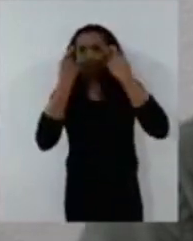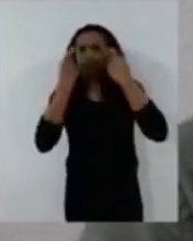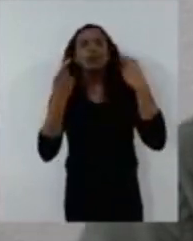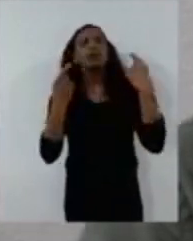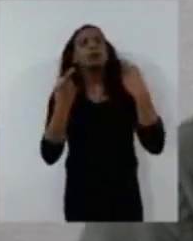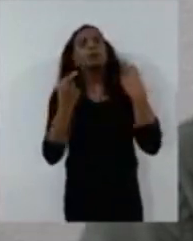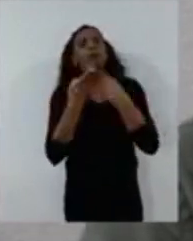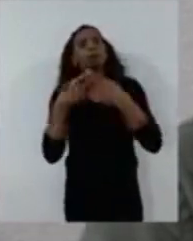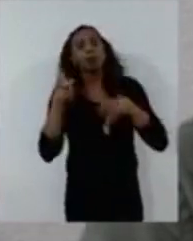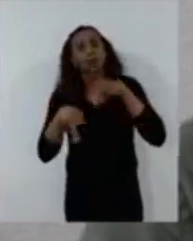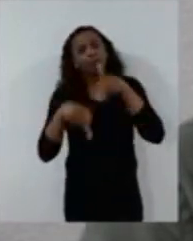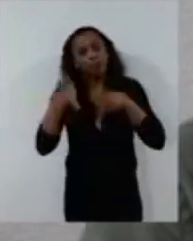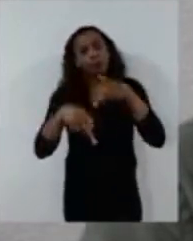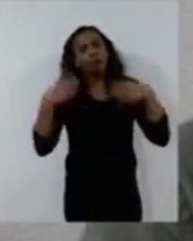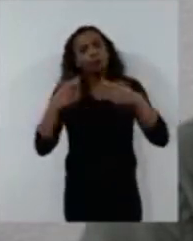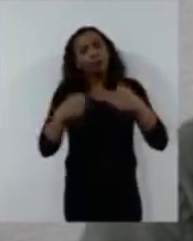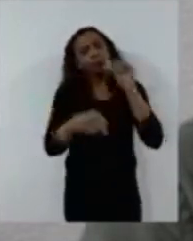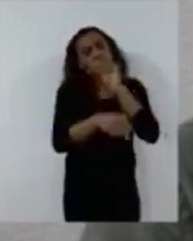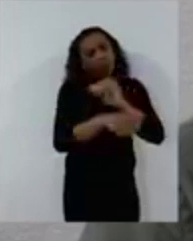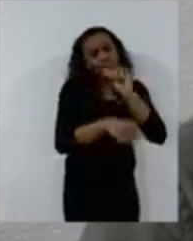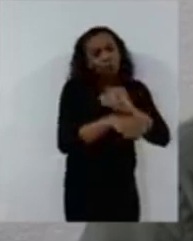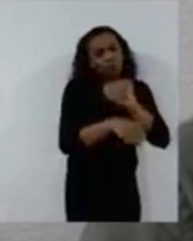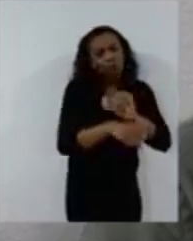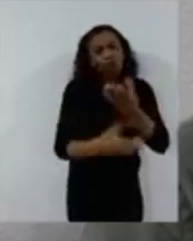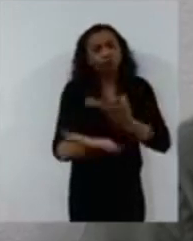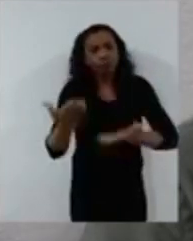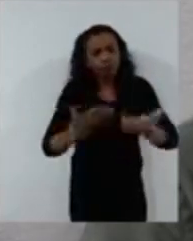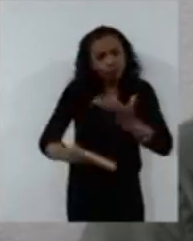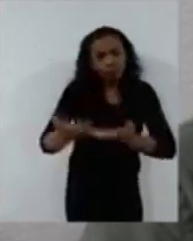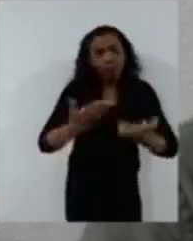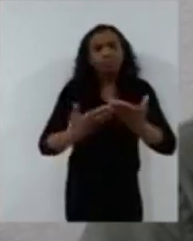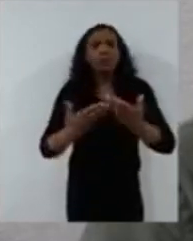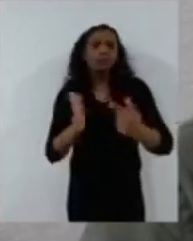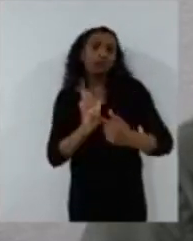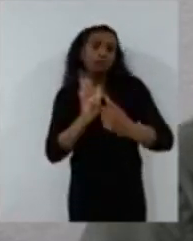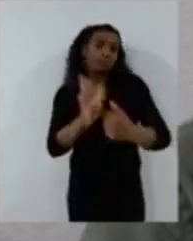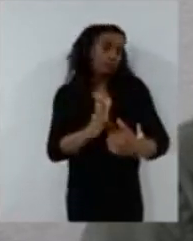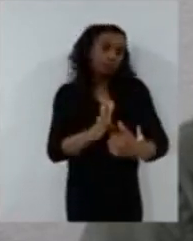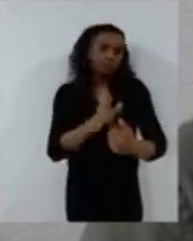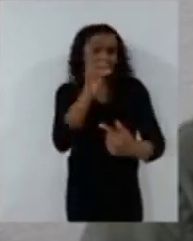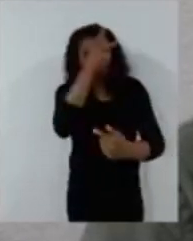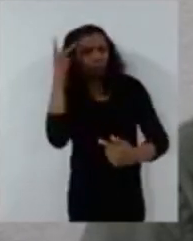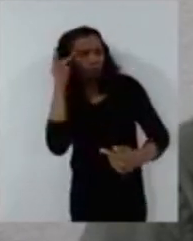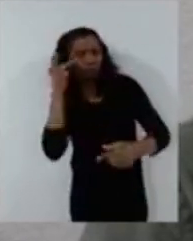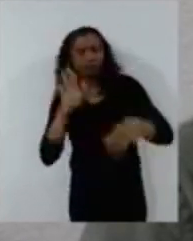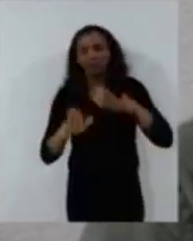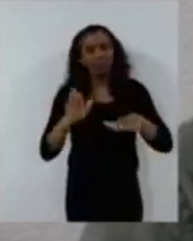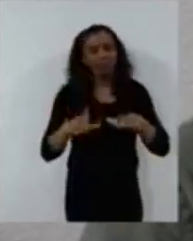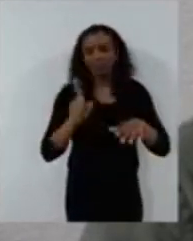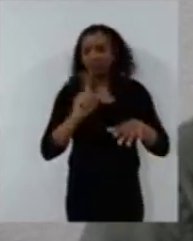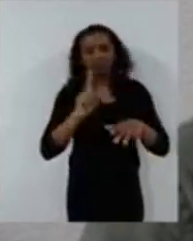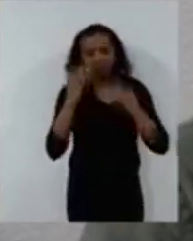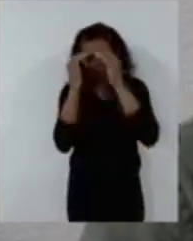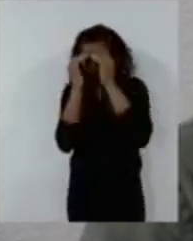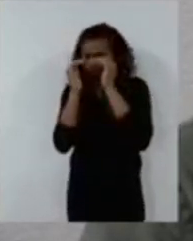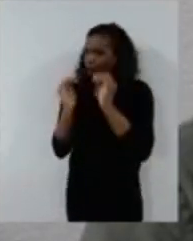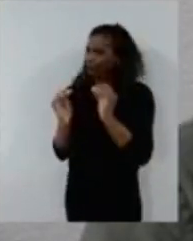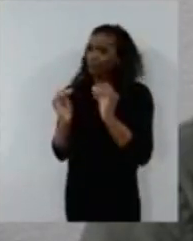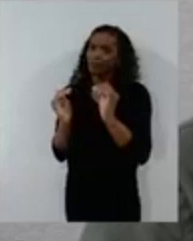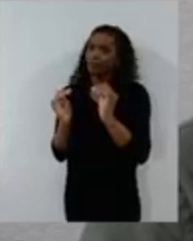e que ele vislumbra e visualiza, na verdade, que nem todo mundo está colaborando. Então, por favor, fique